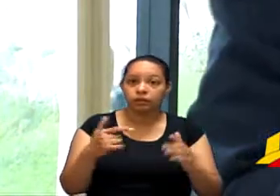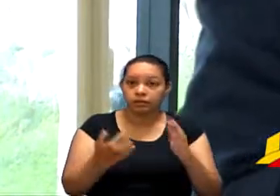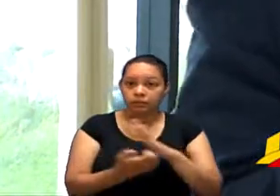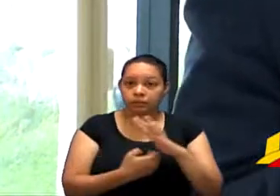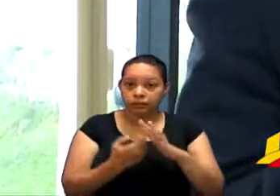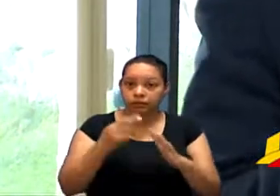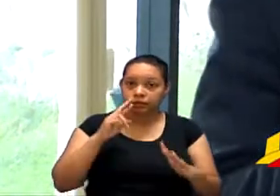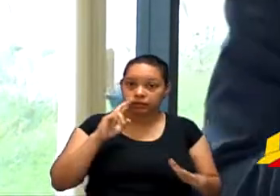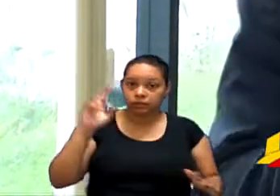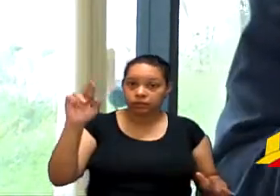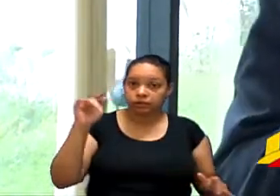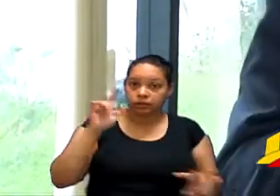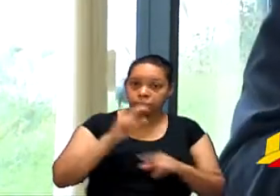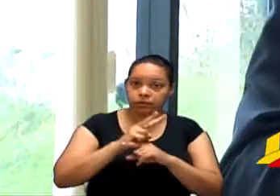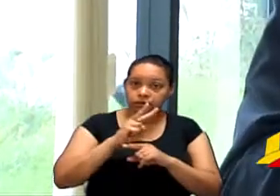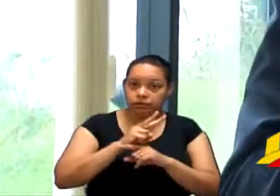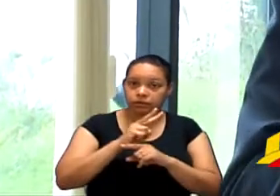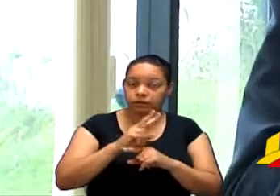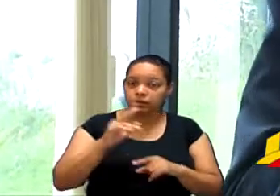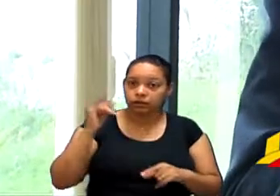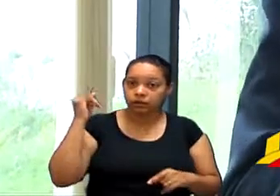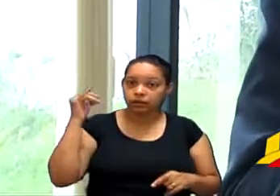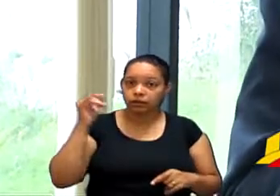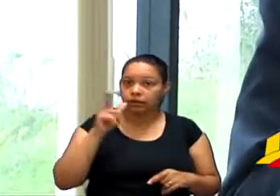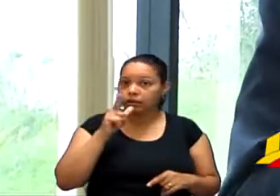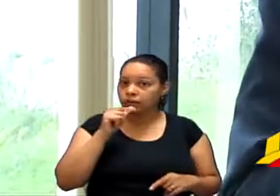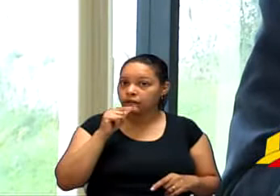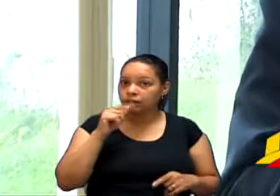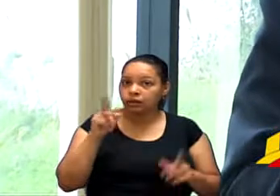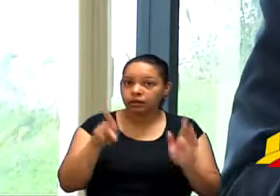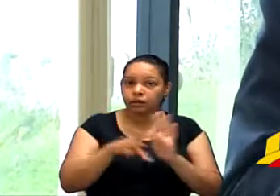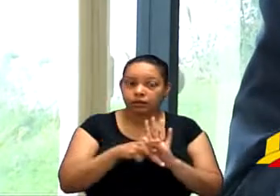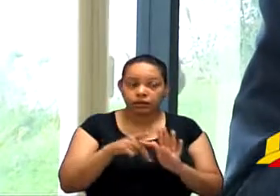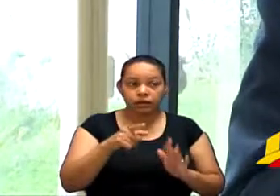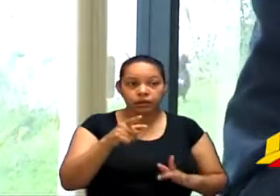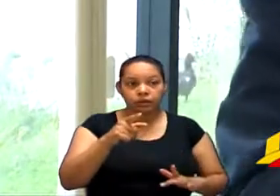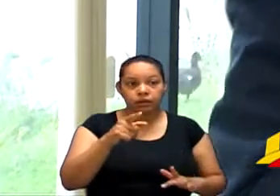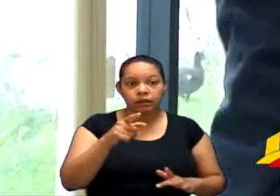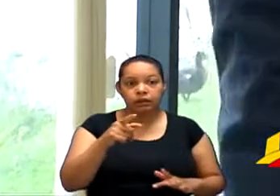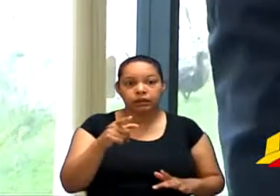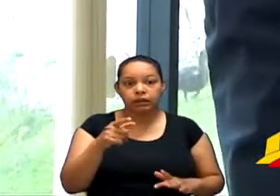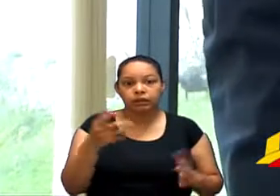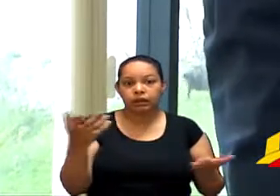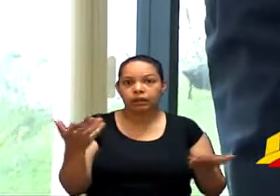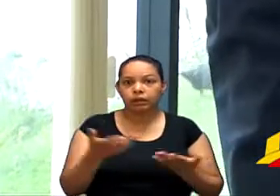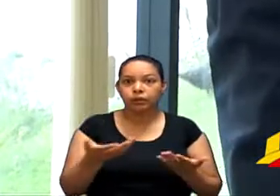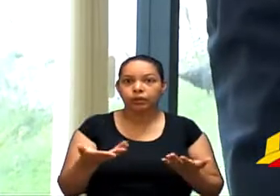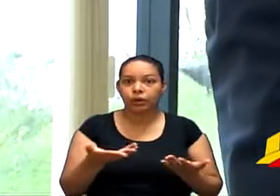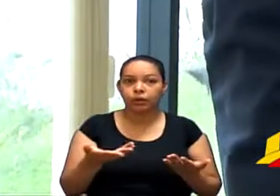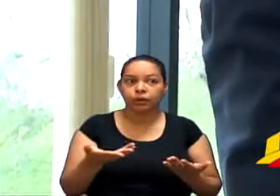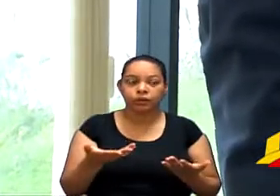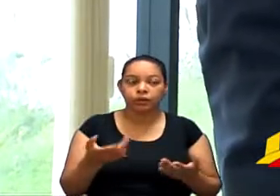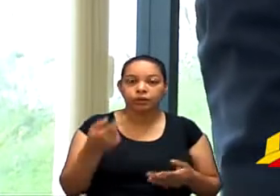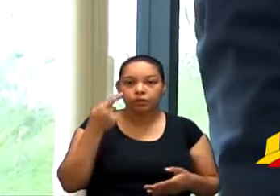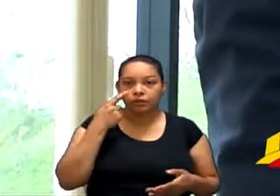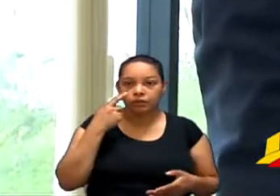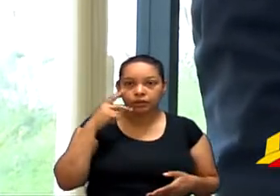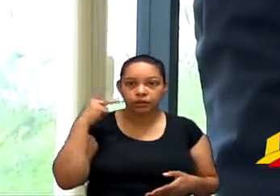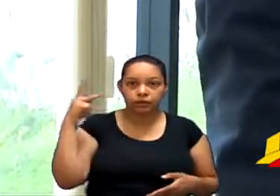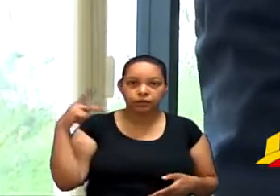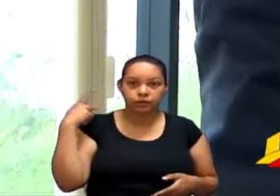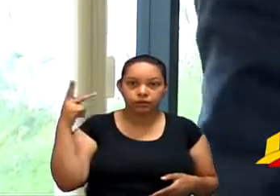e quando funciona acontece chama atenção da sociedade e gera toda essa celeuma eu vi o vereador